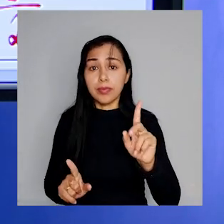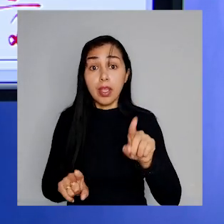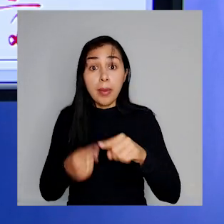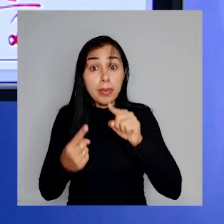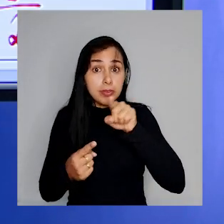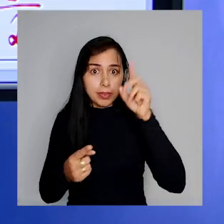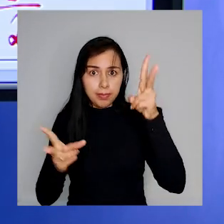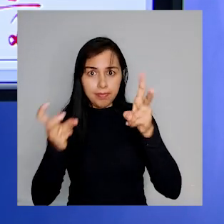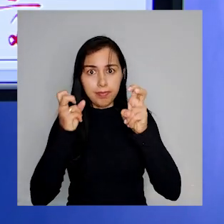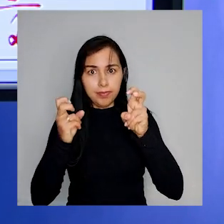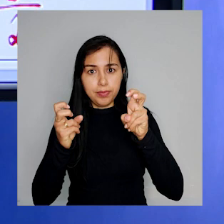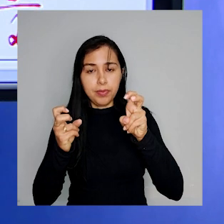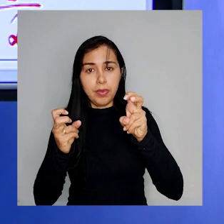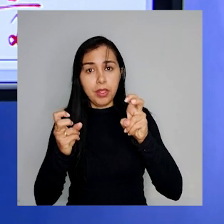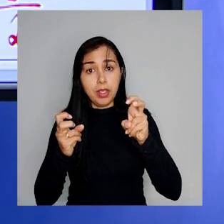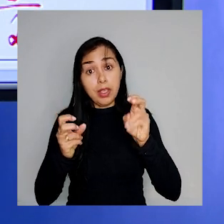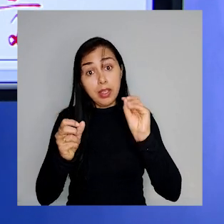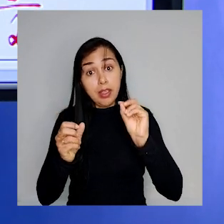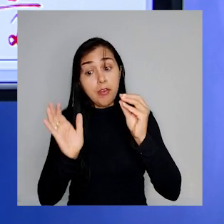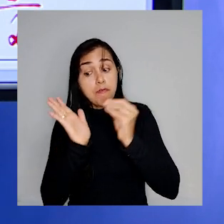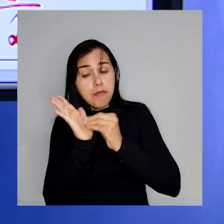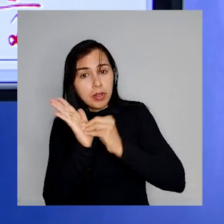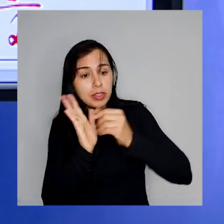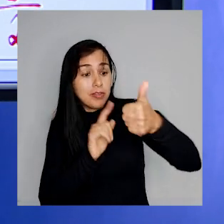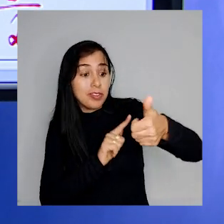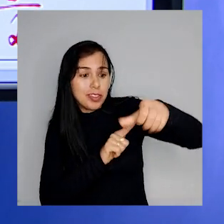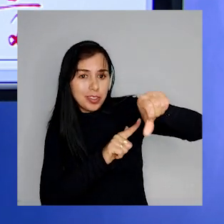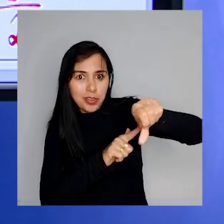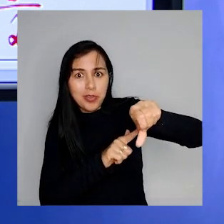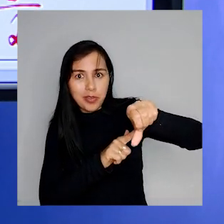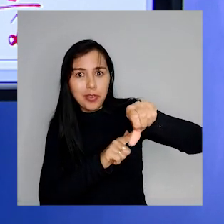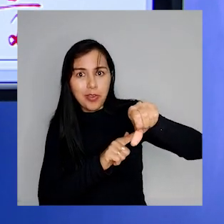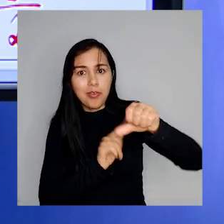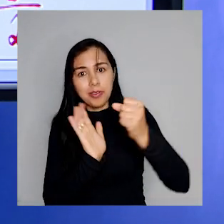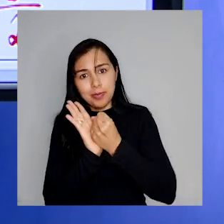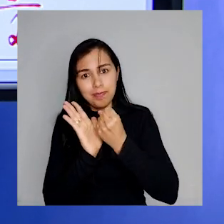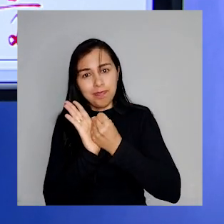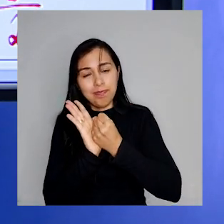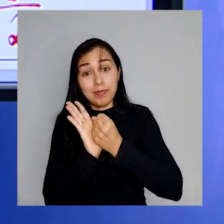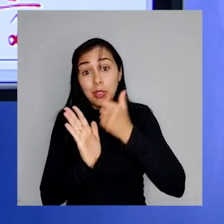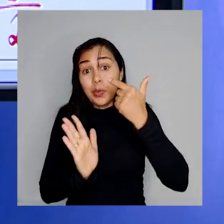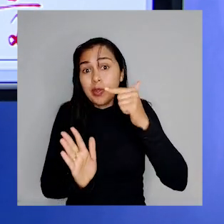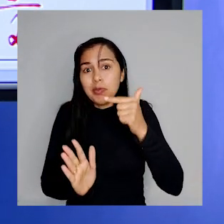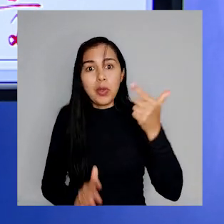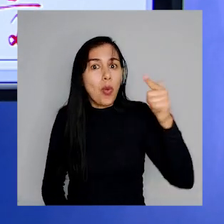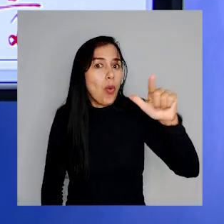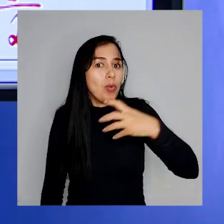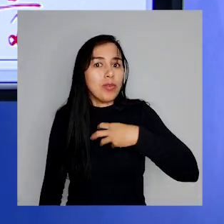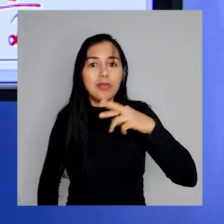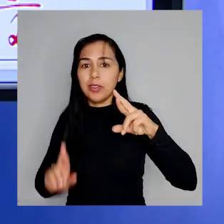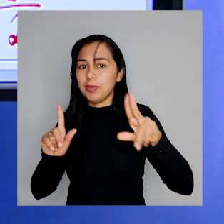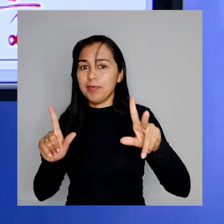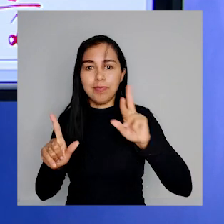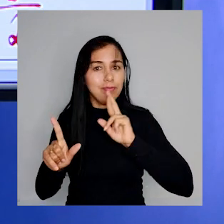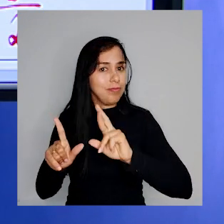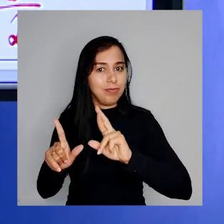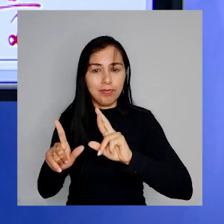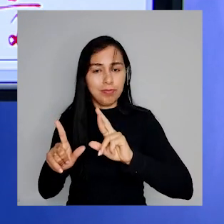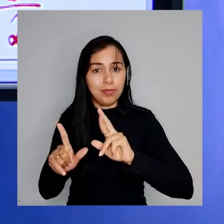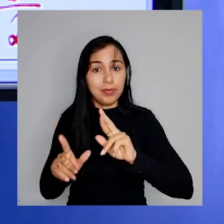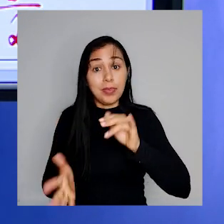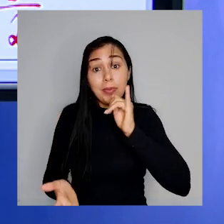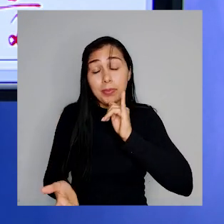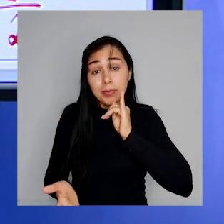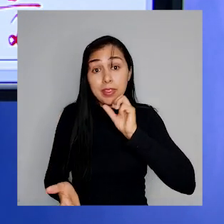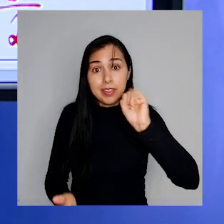esses 19, você percebe que você não consegue organizar em outra configuração. Veja só, vamos considerar que ela tivesse